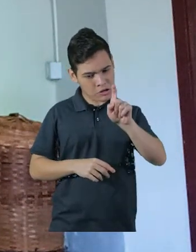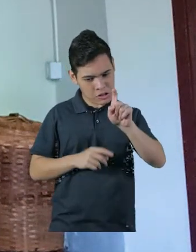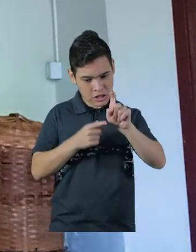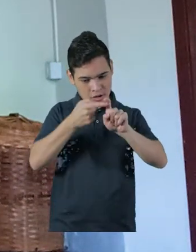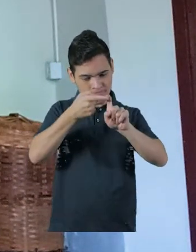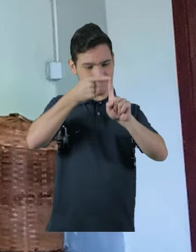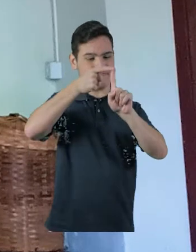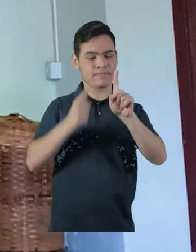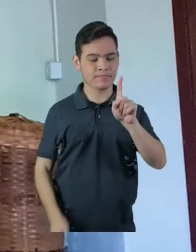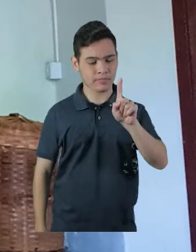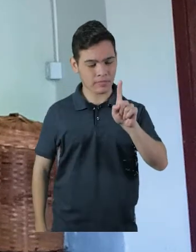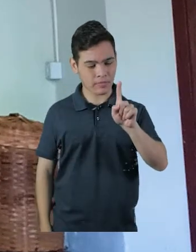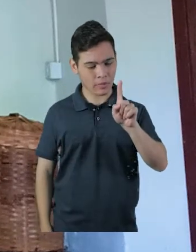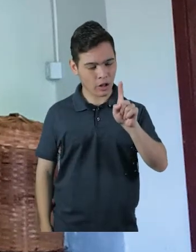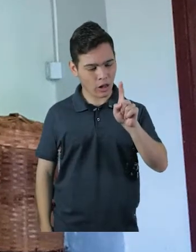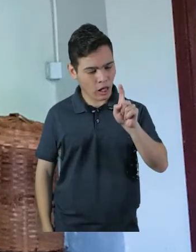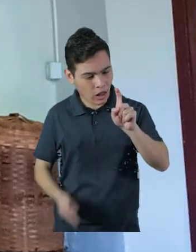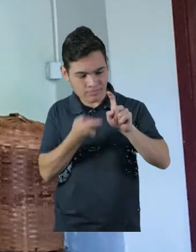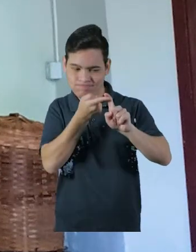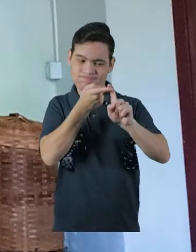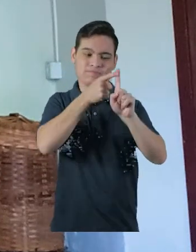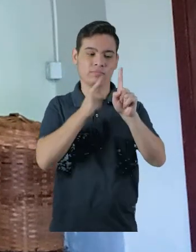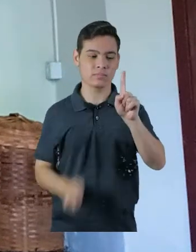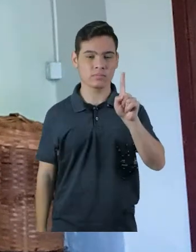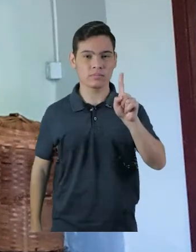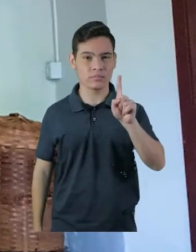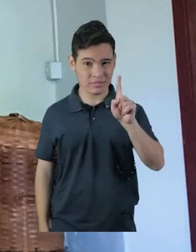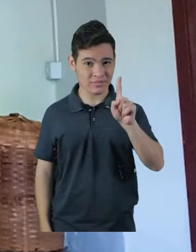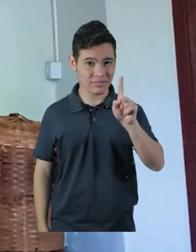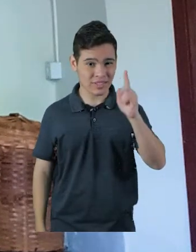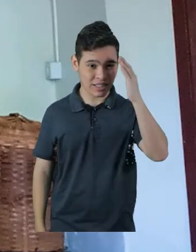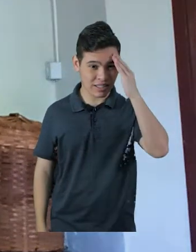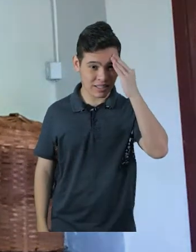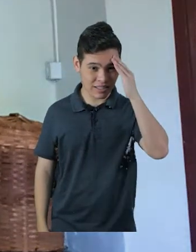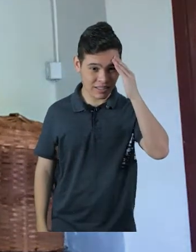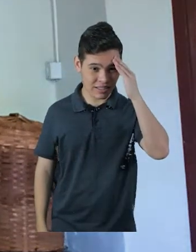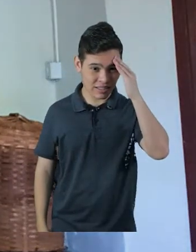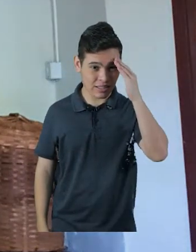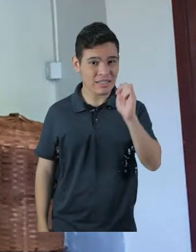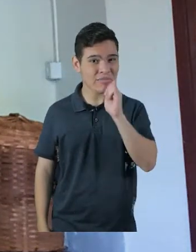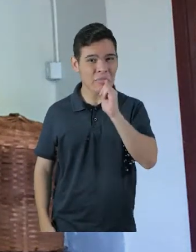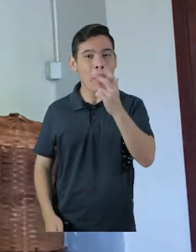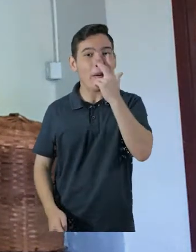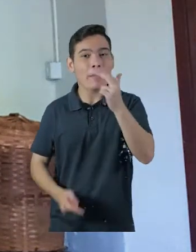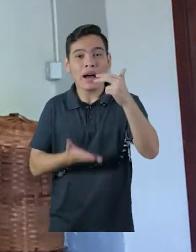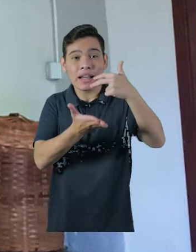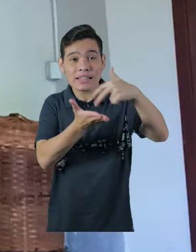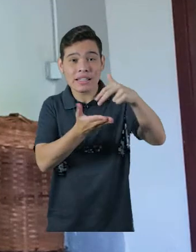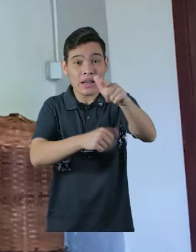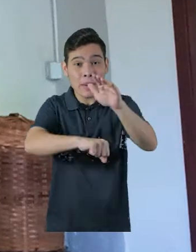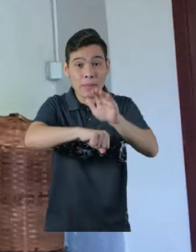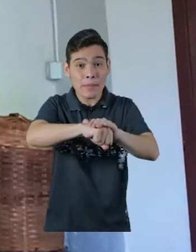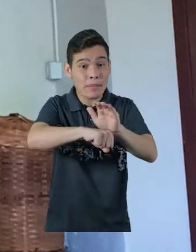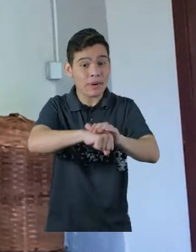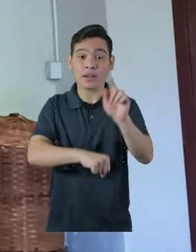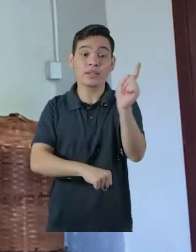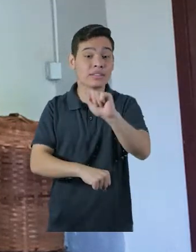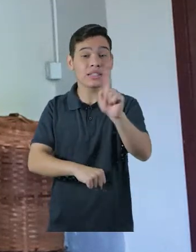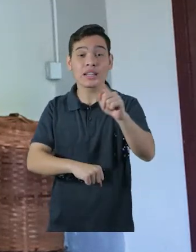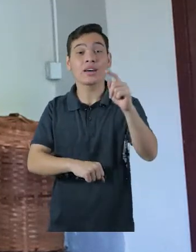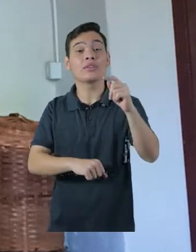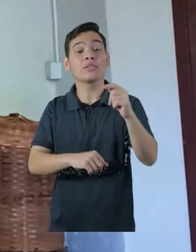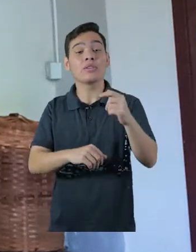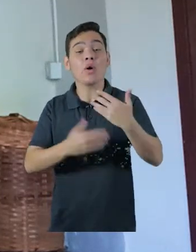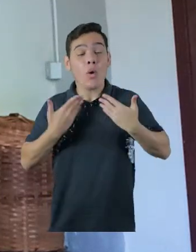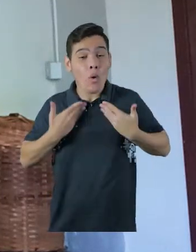movimentos reflexos que acontecem no corpo. Então é uma dança que não é você que faz, mas é o seu